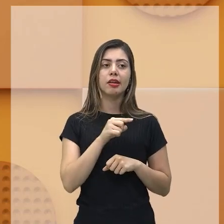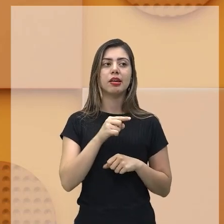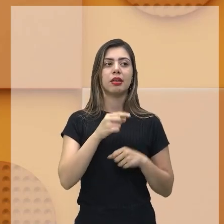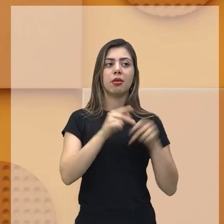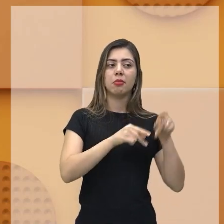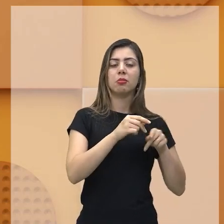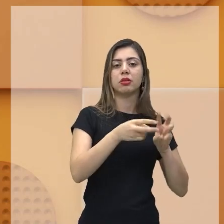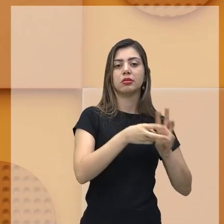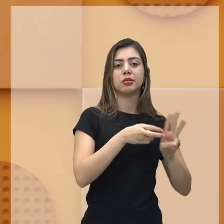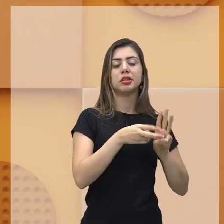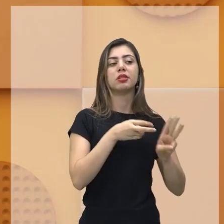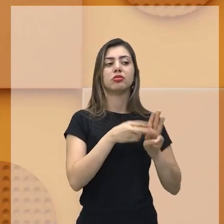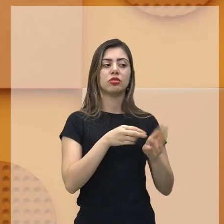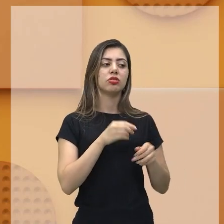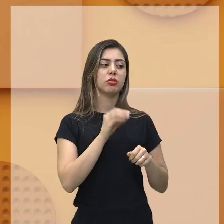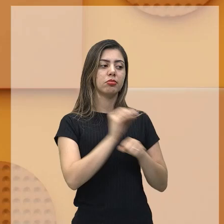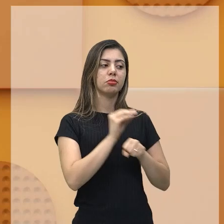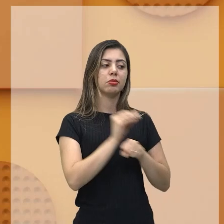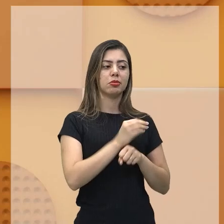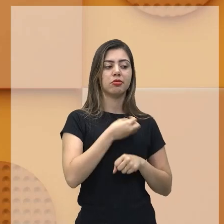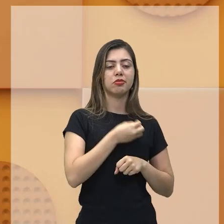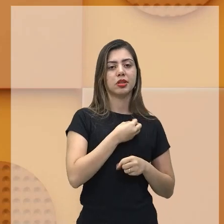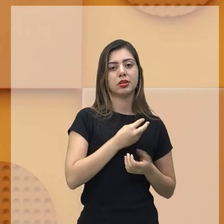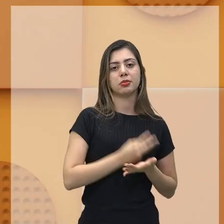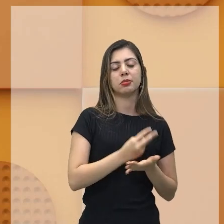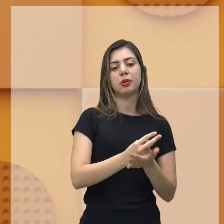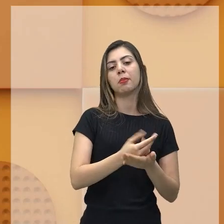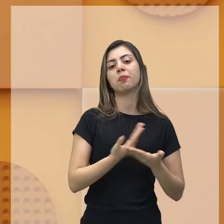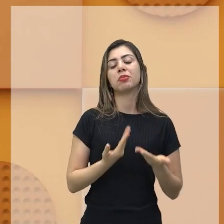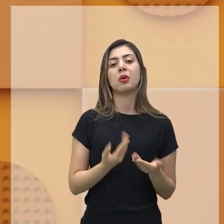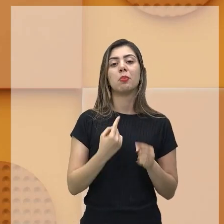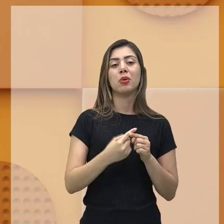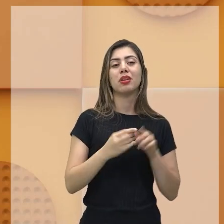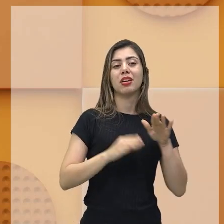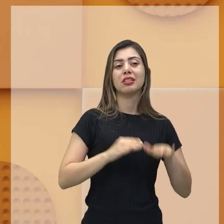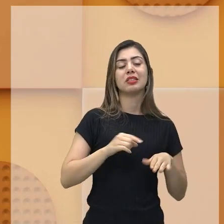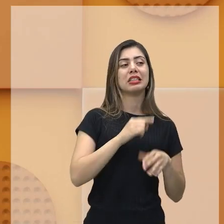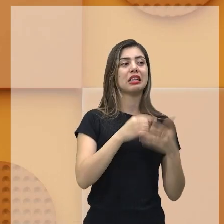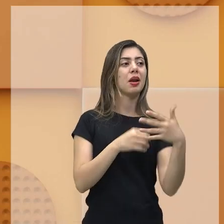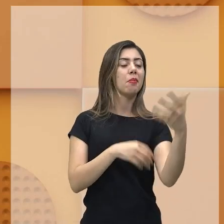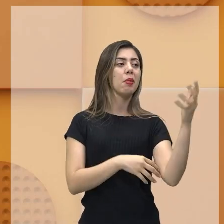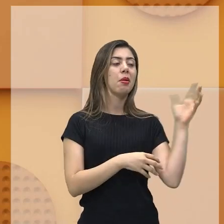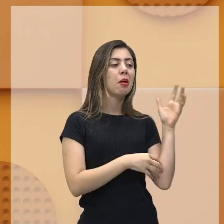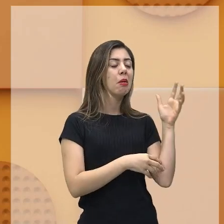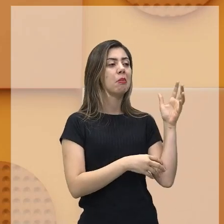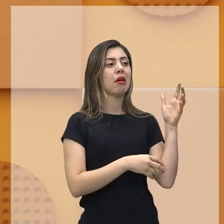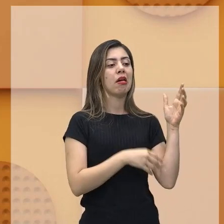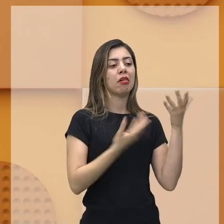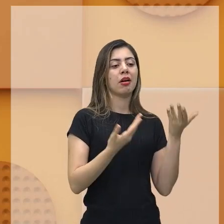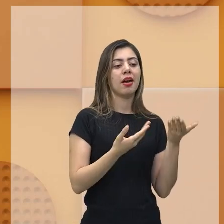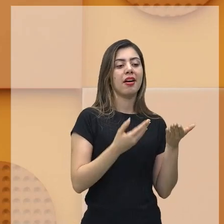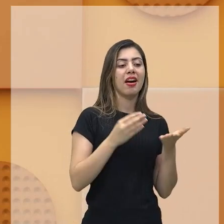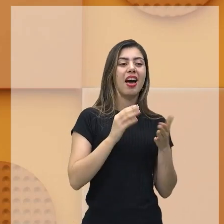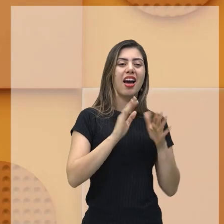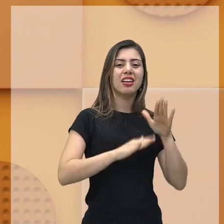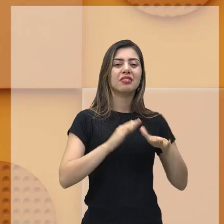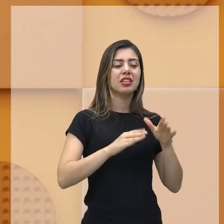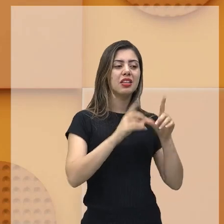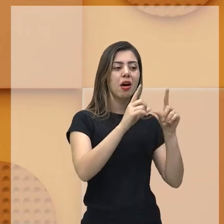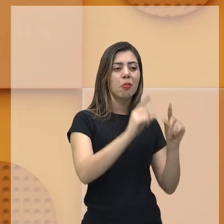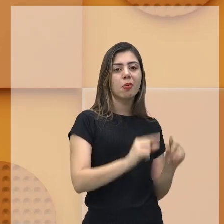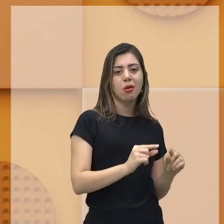populações indígenas, muitas das vezes porque os próprios recursos ambientais que estavam ali, primeiramente,